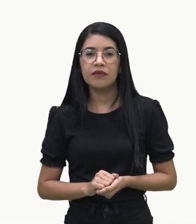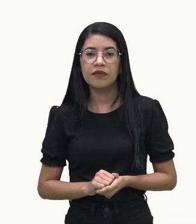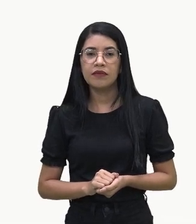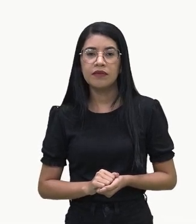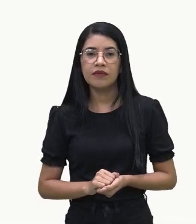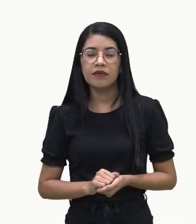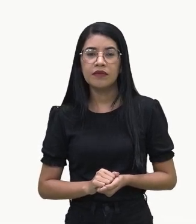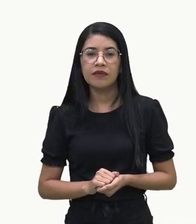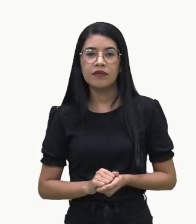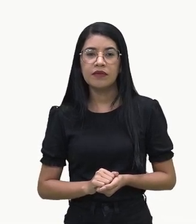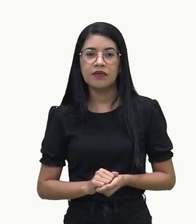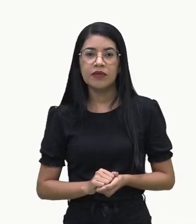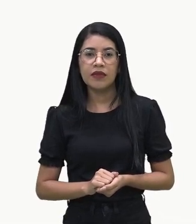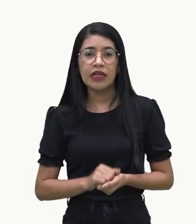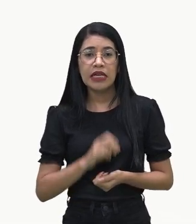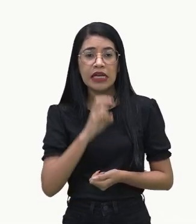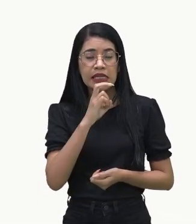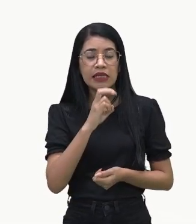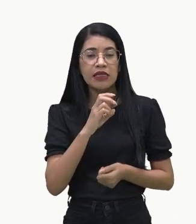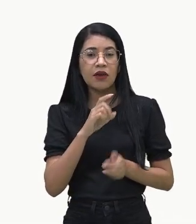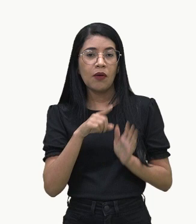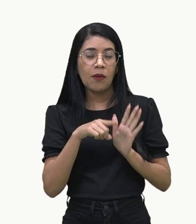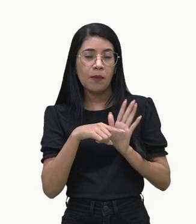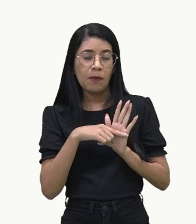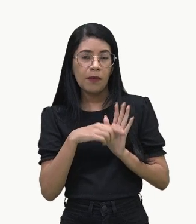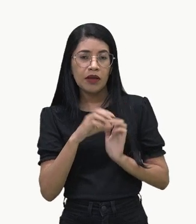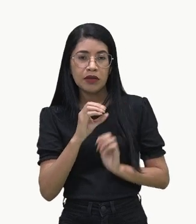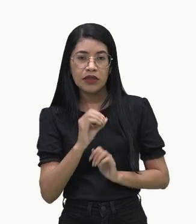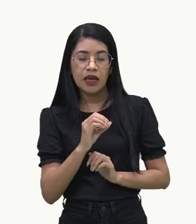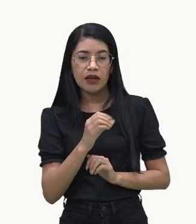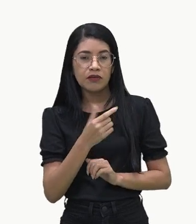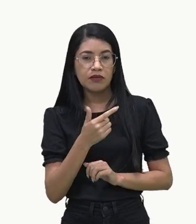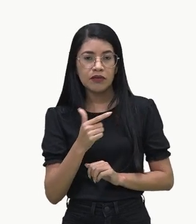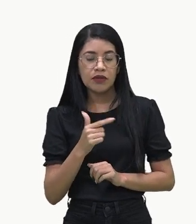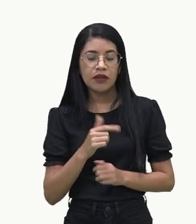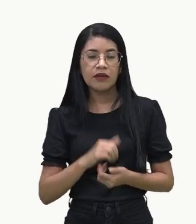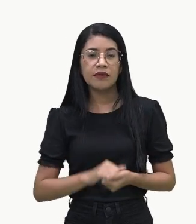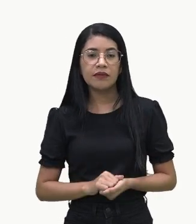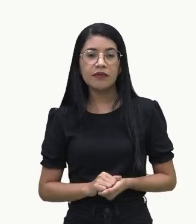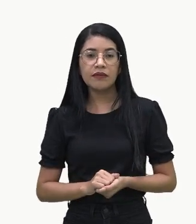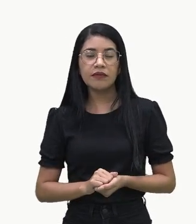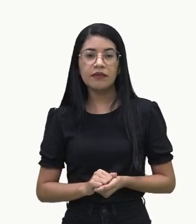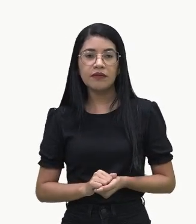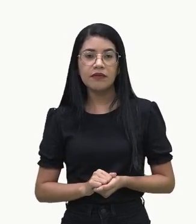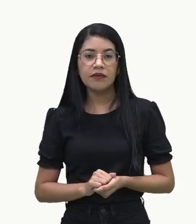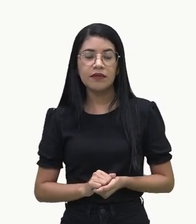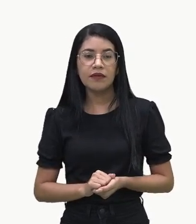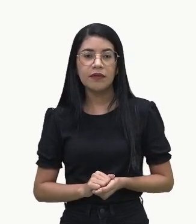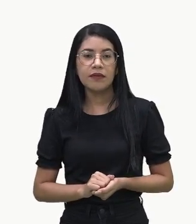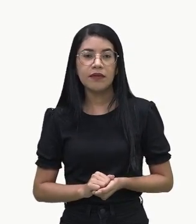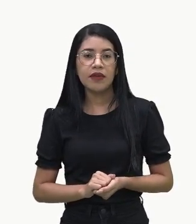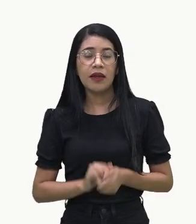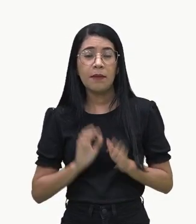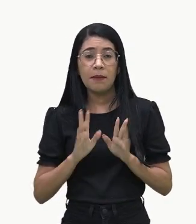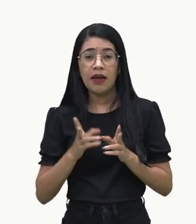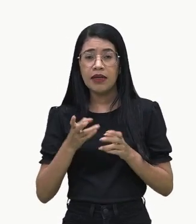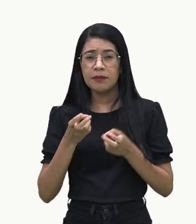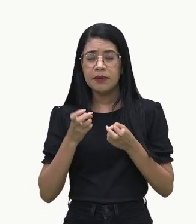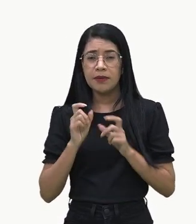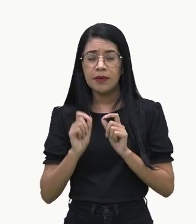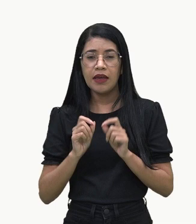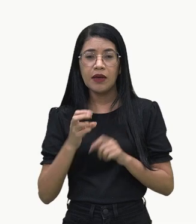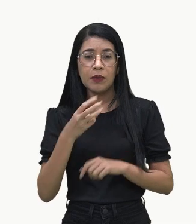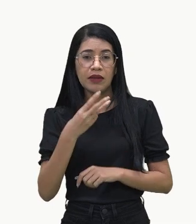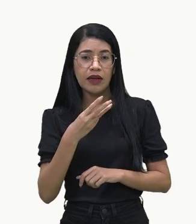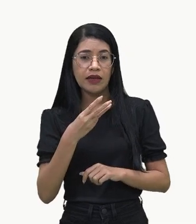O 5 menos o 0 não vai sair nenhum valor, repete, mas se percebe que o 3 é